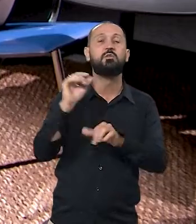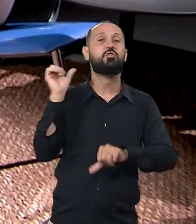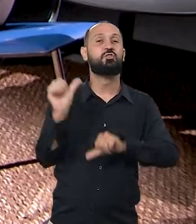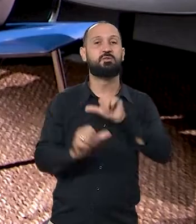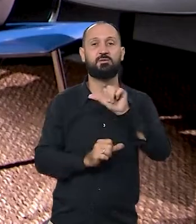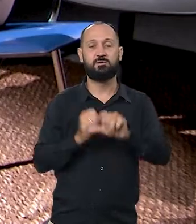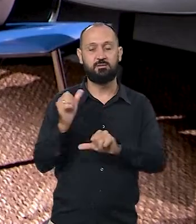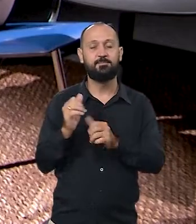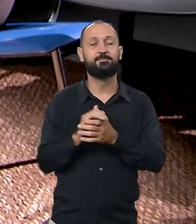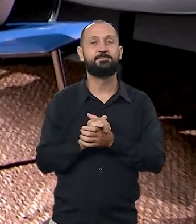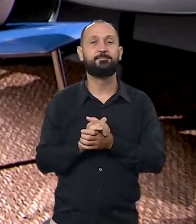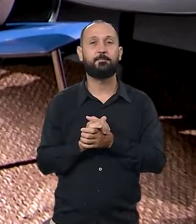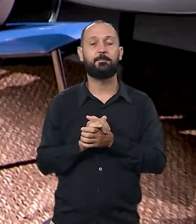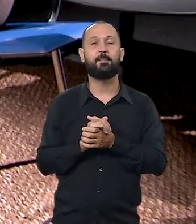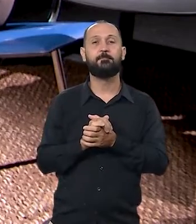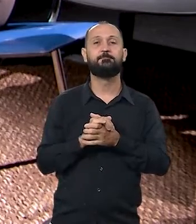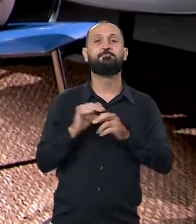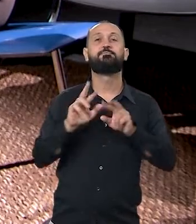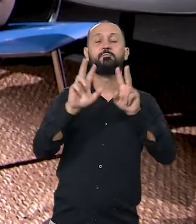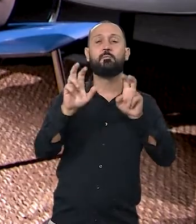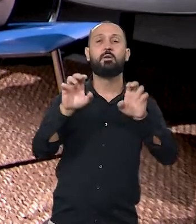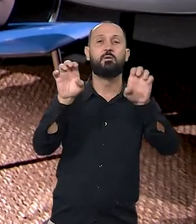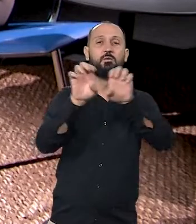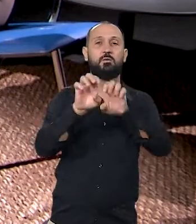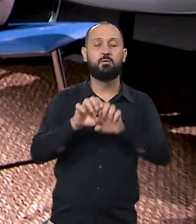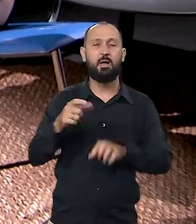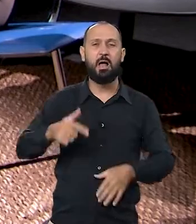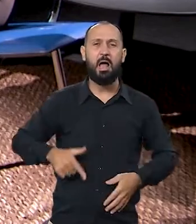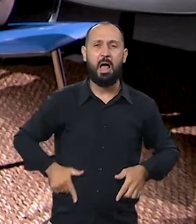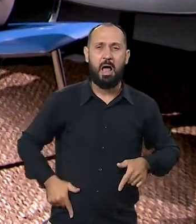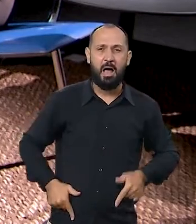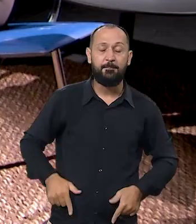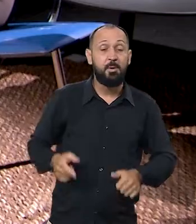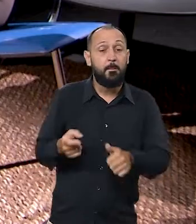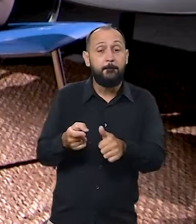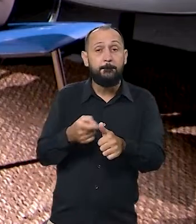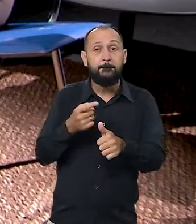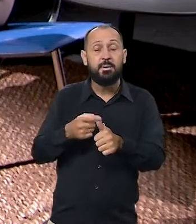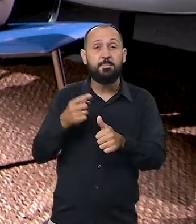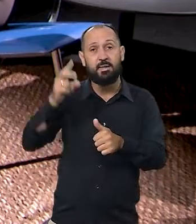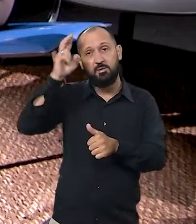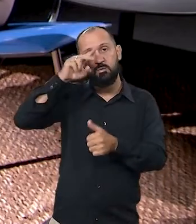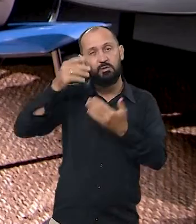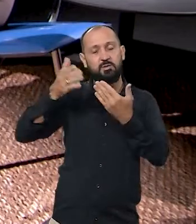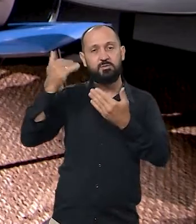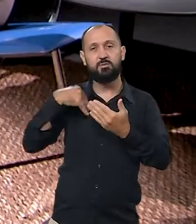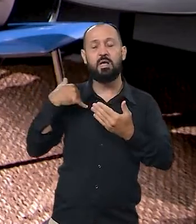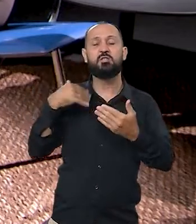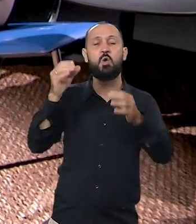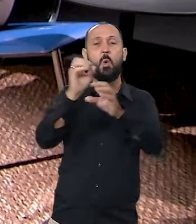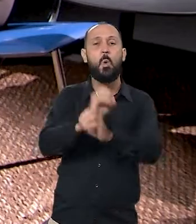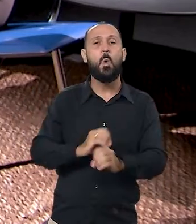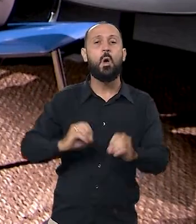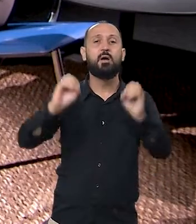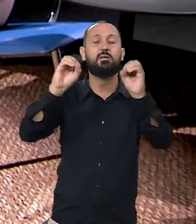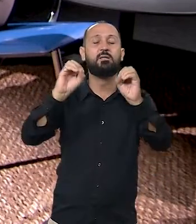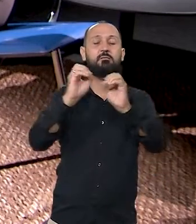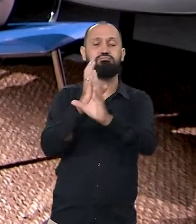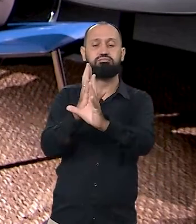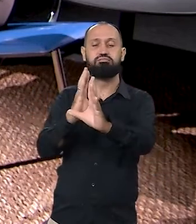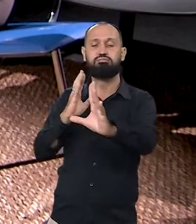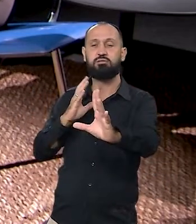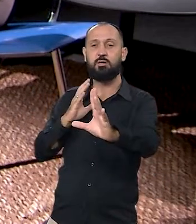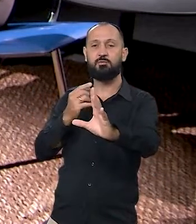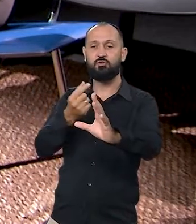um processo de mudança, não é, em termos de estrutura, armamentos, munições. Pela primeira vez na história, zeramos